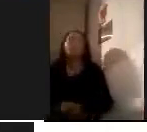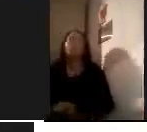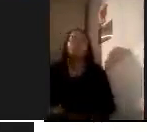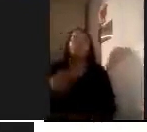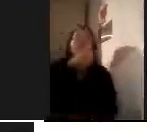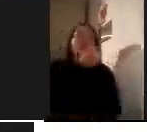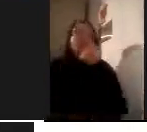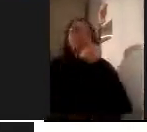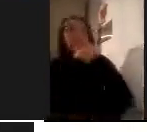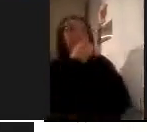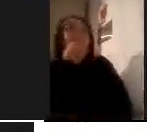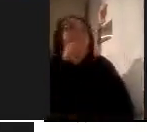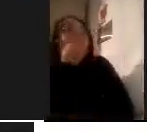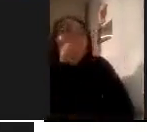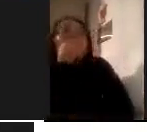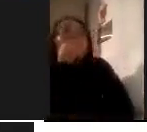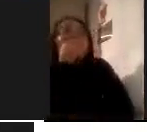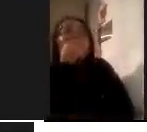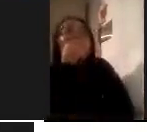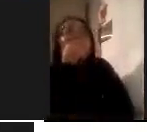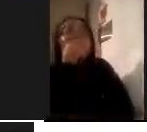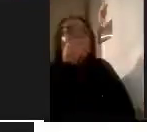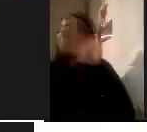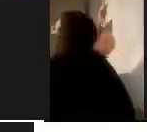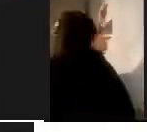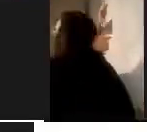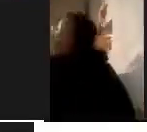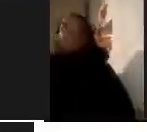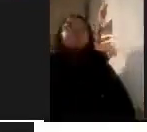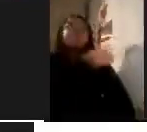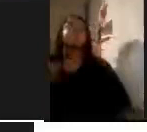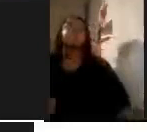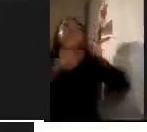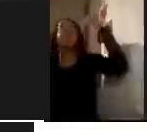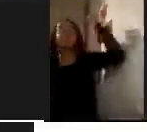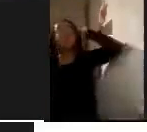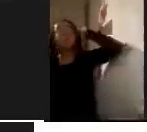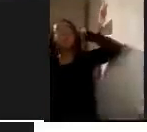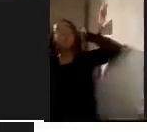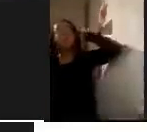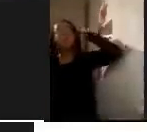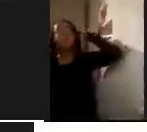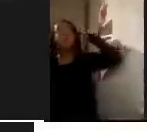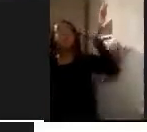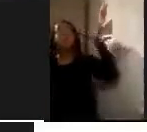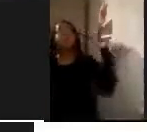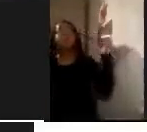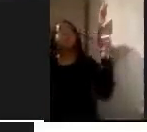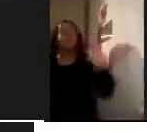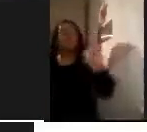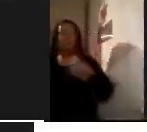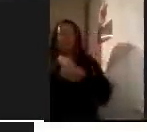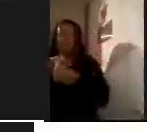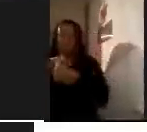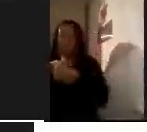dava conta, eu ajudar a fazer a ordenha foi muito melhor do que ela